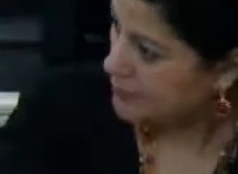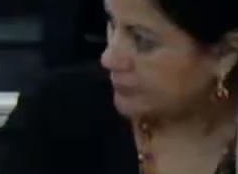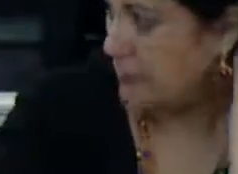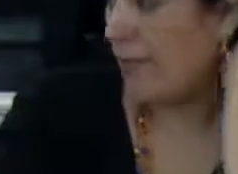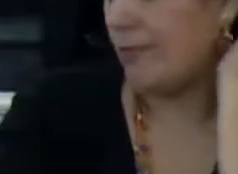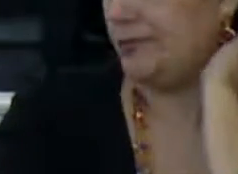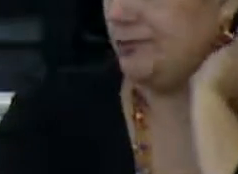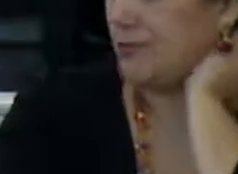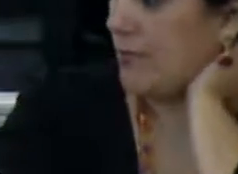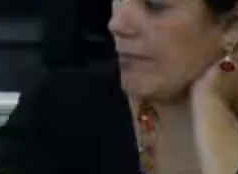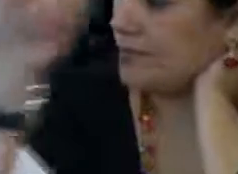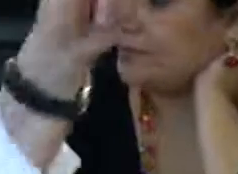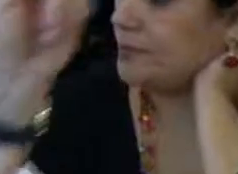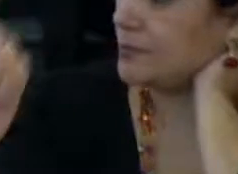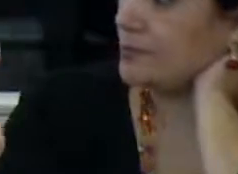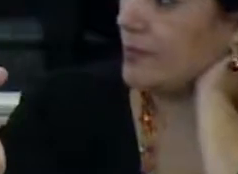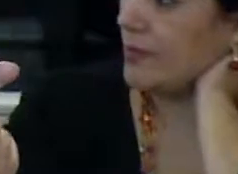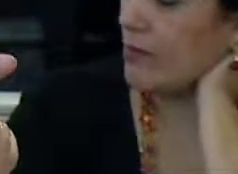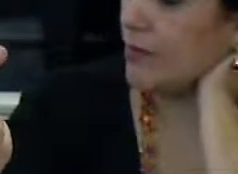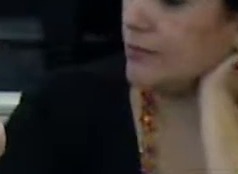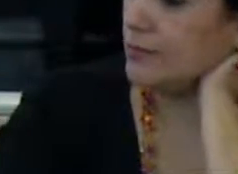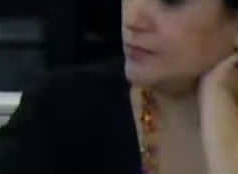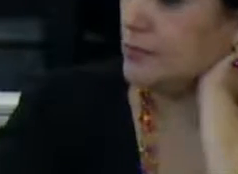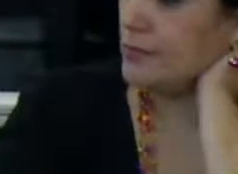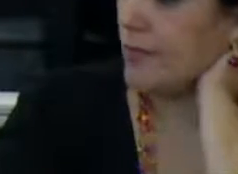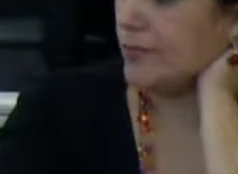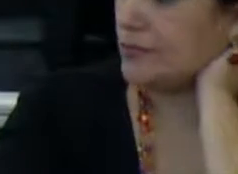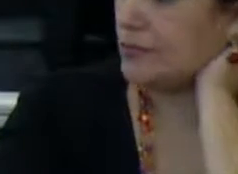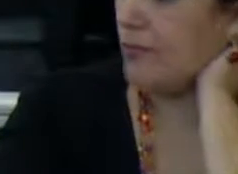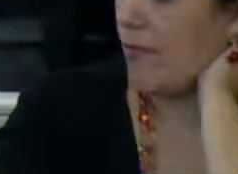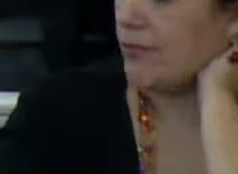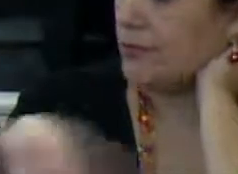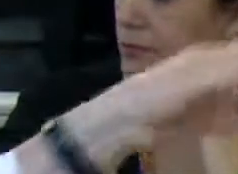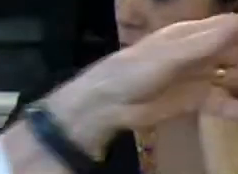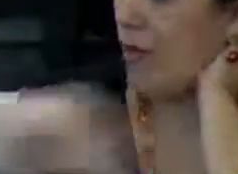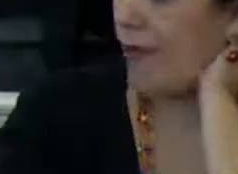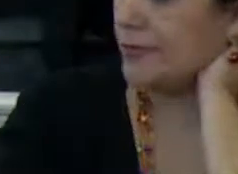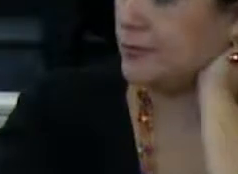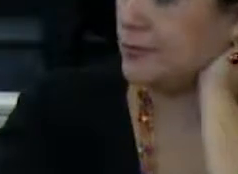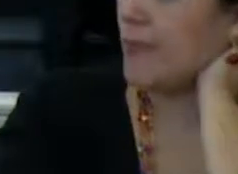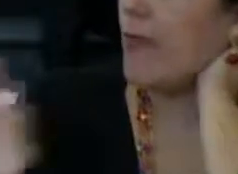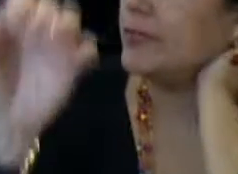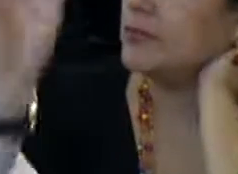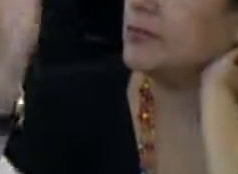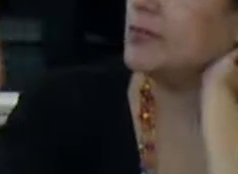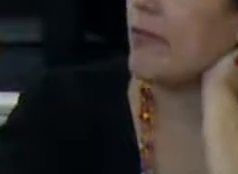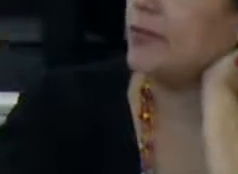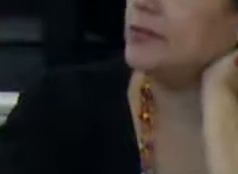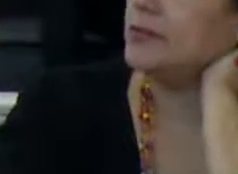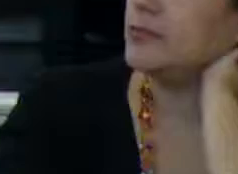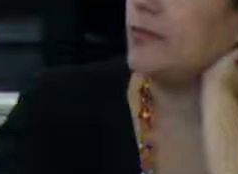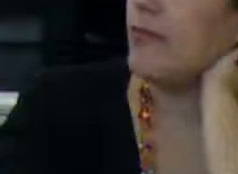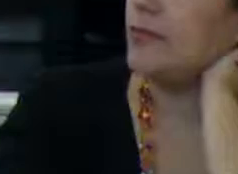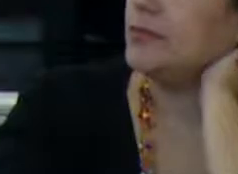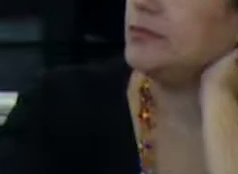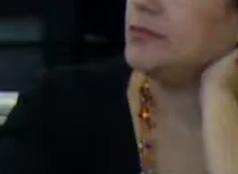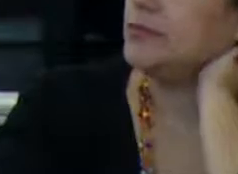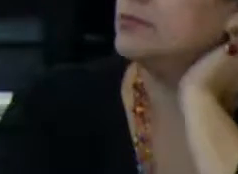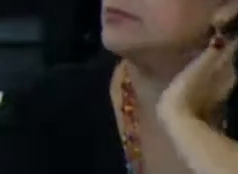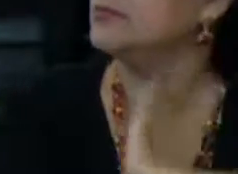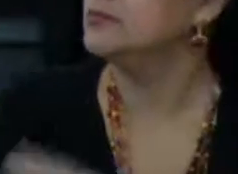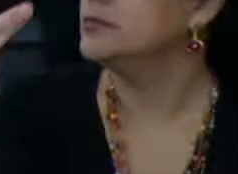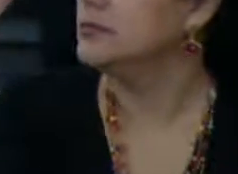outro. Hoje tem três aonde não se construiu casa. E na frente das outras, ou cimentaram, tem toquinho.